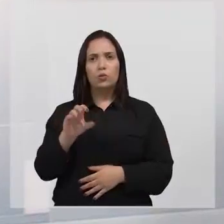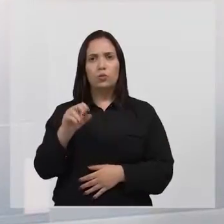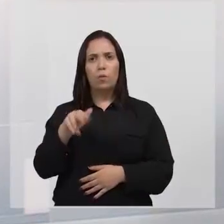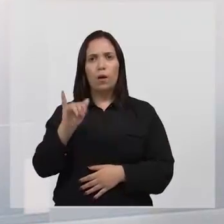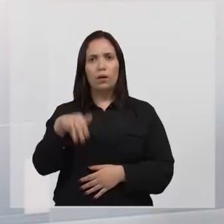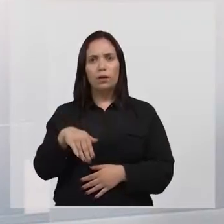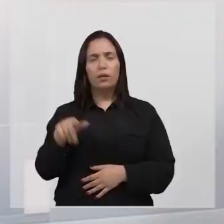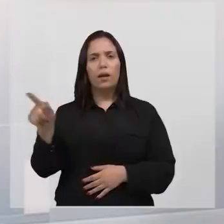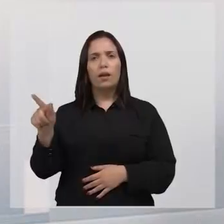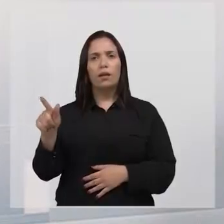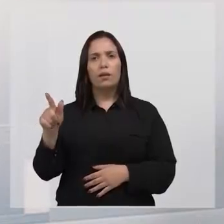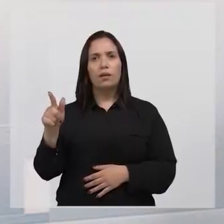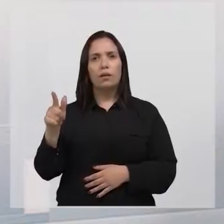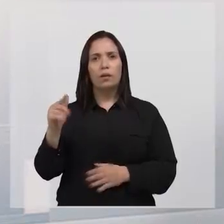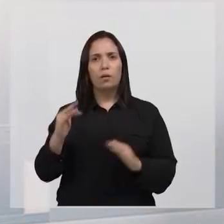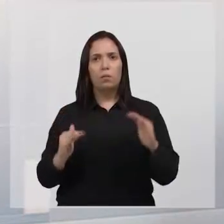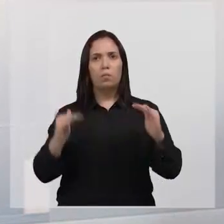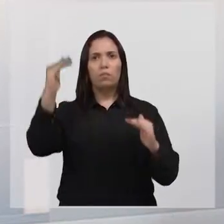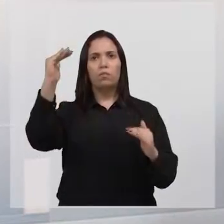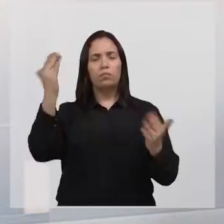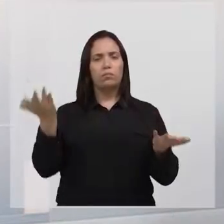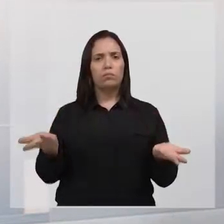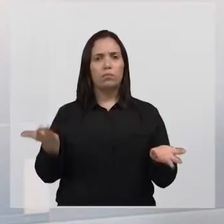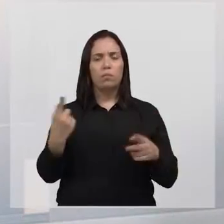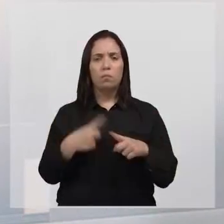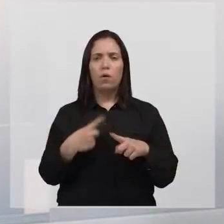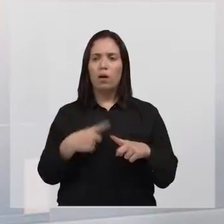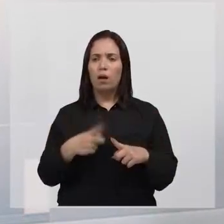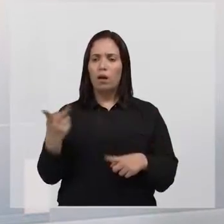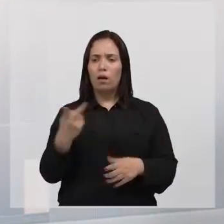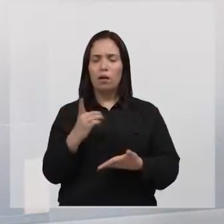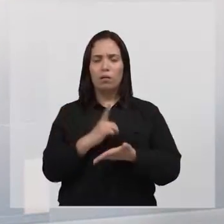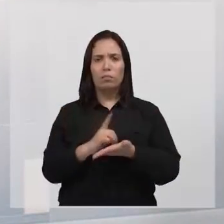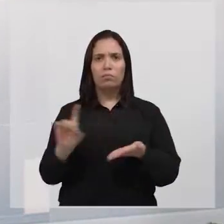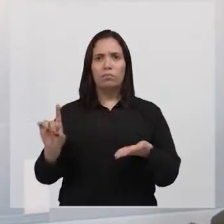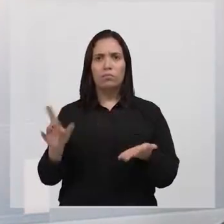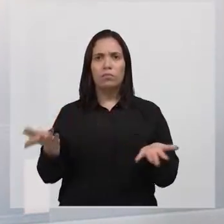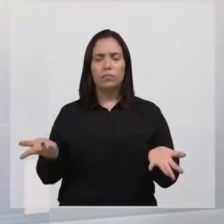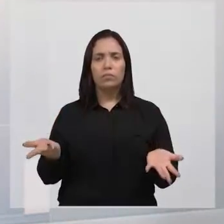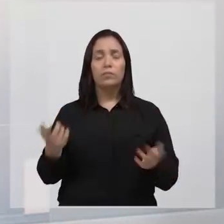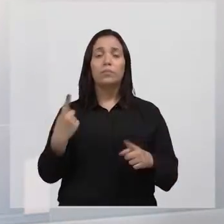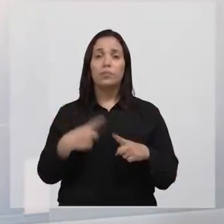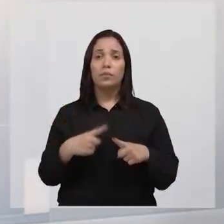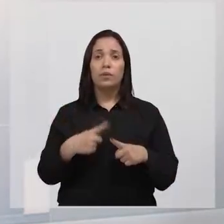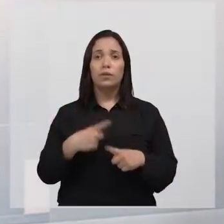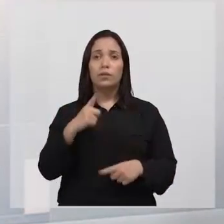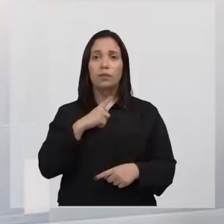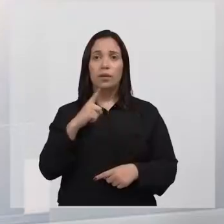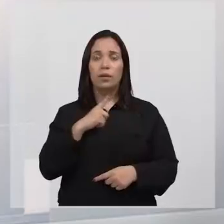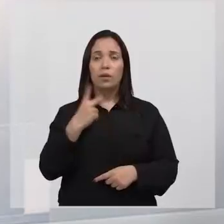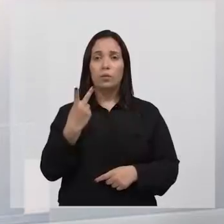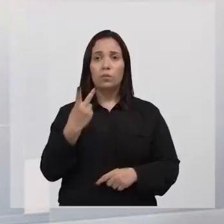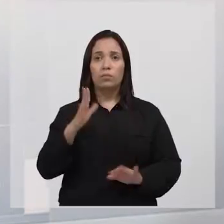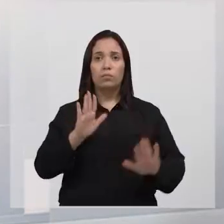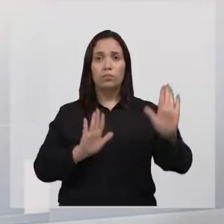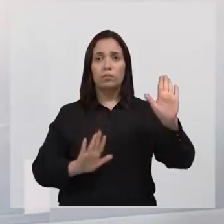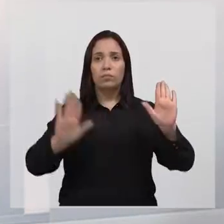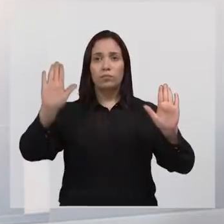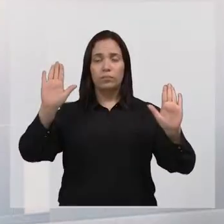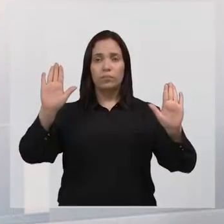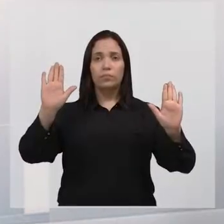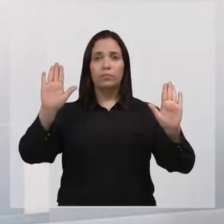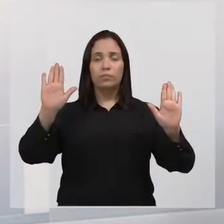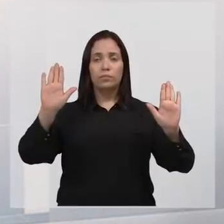questionamento. Primeiro, você tem duas candidaturas de centro-esquerda que vêm